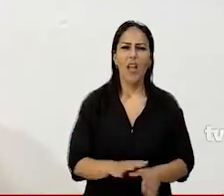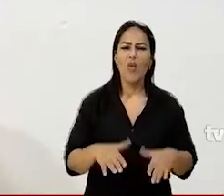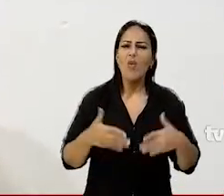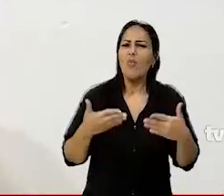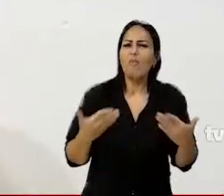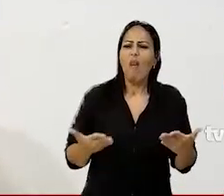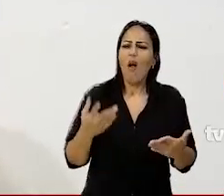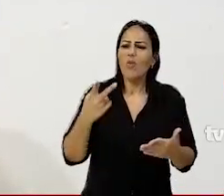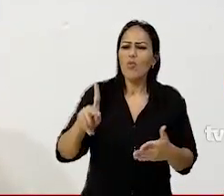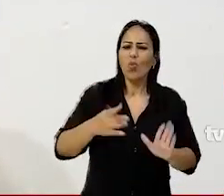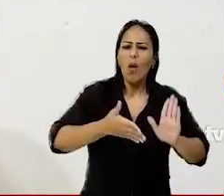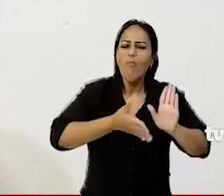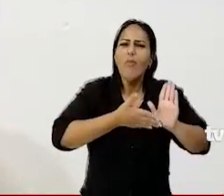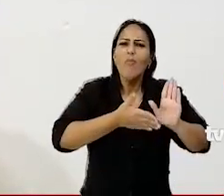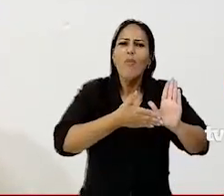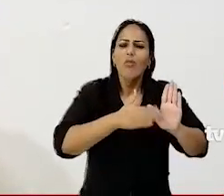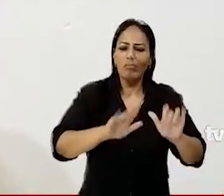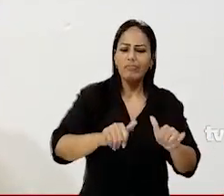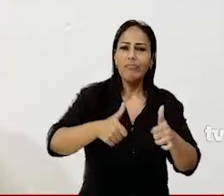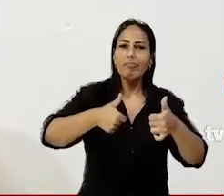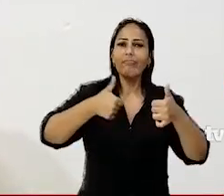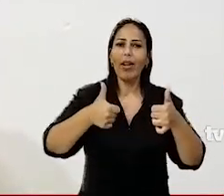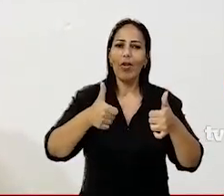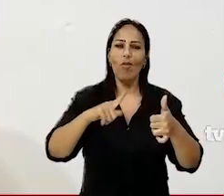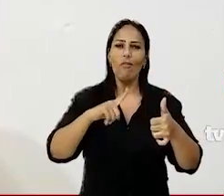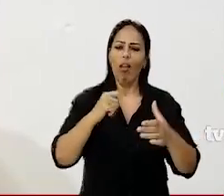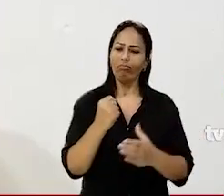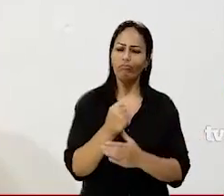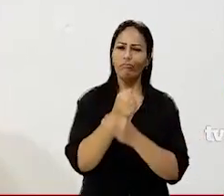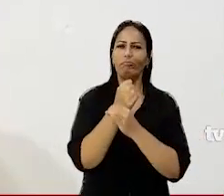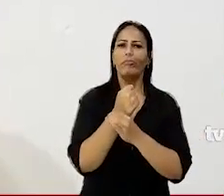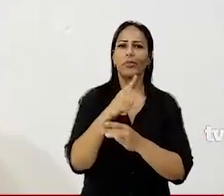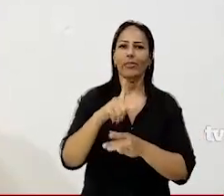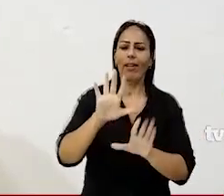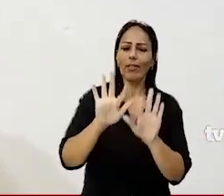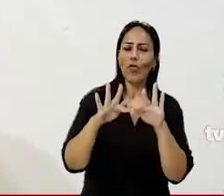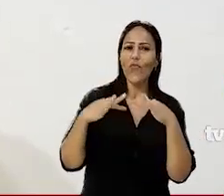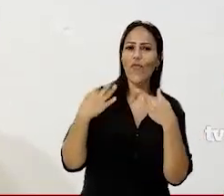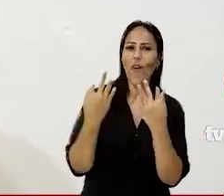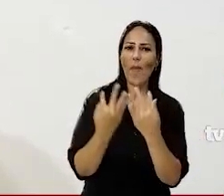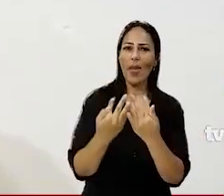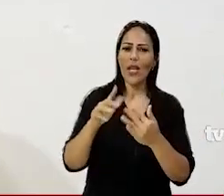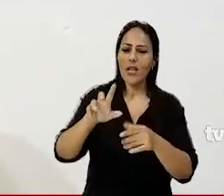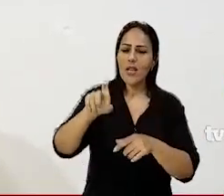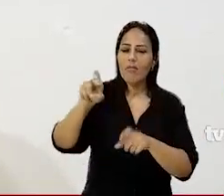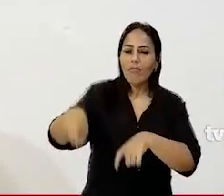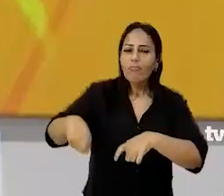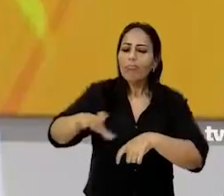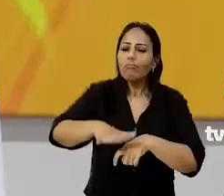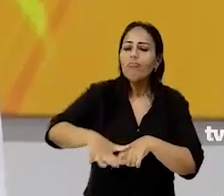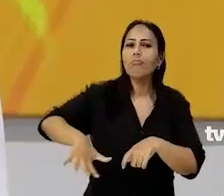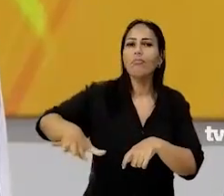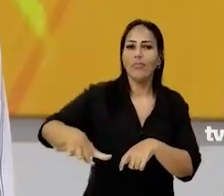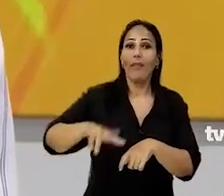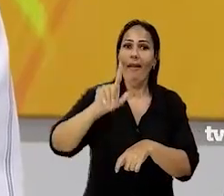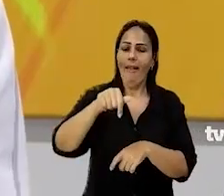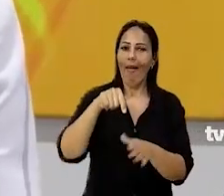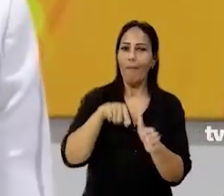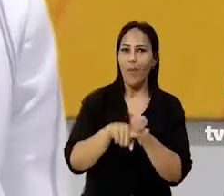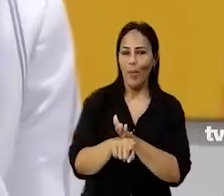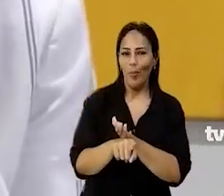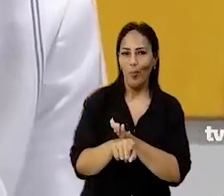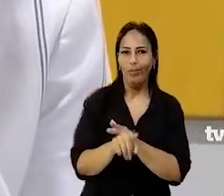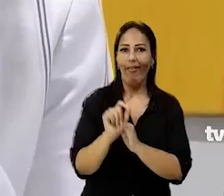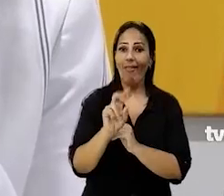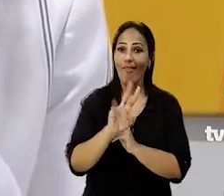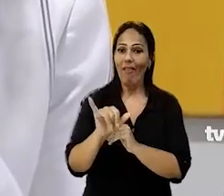qual a sua proposta para melhorias e permanência das famílias no campo? Esta é a pergunta. E